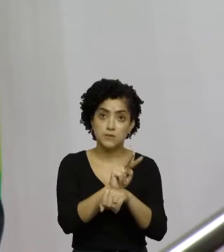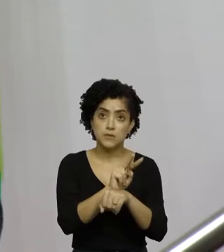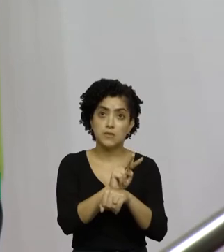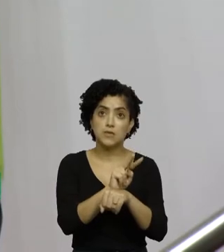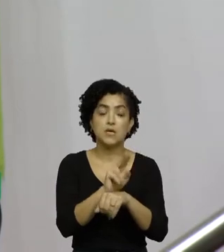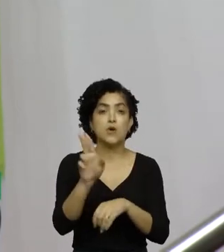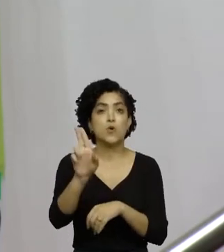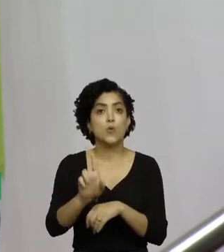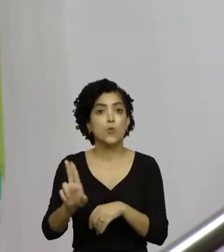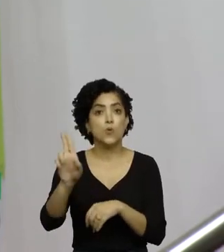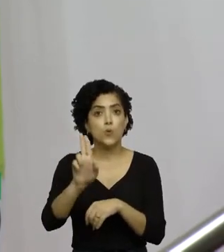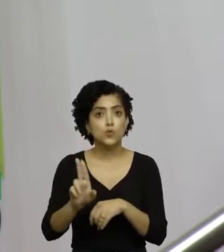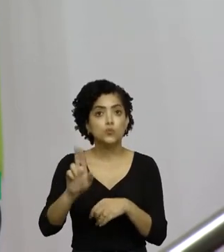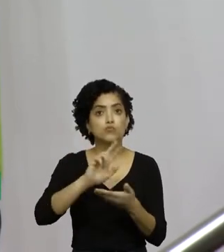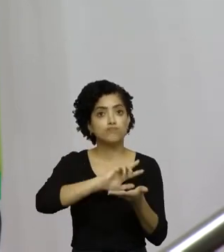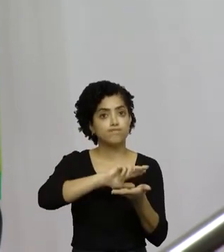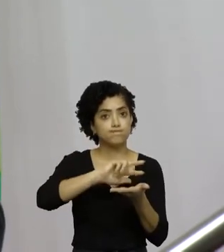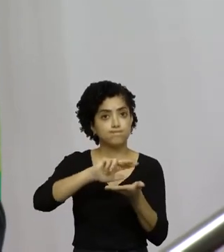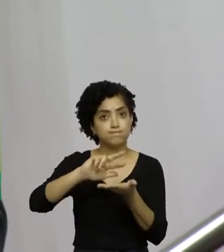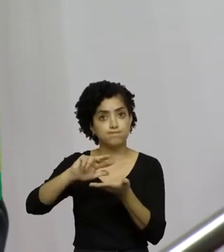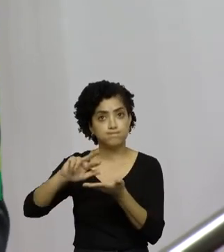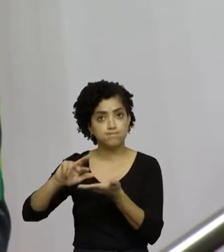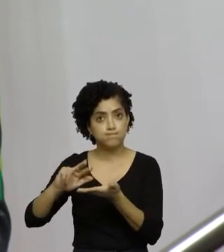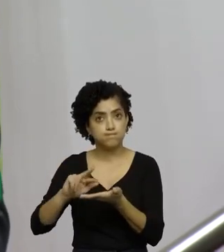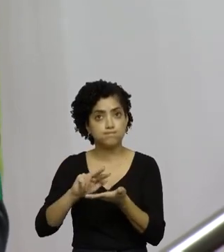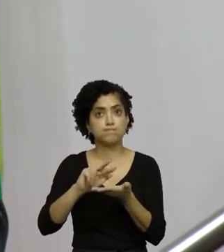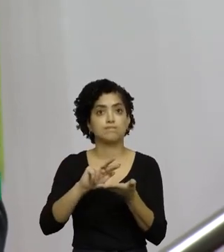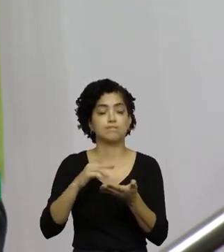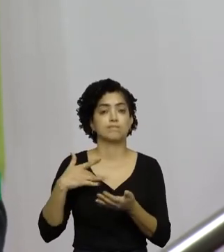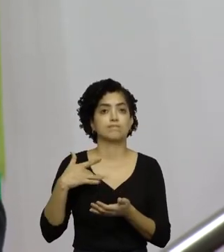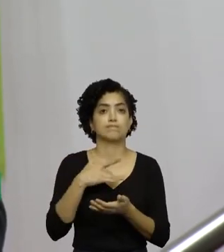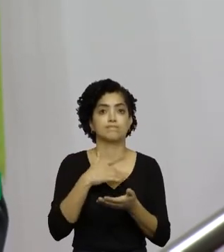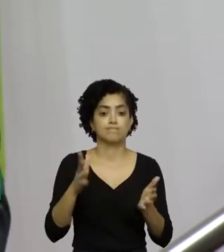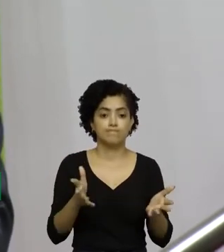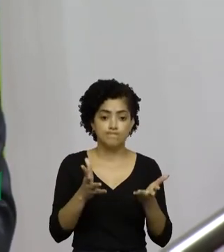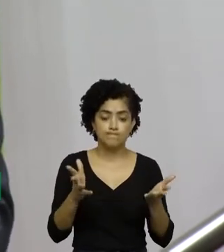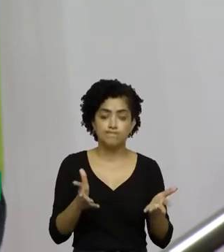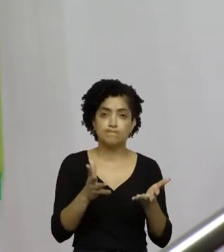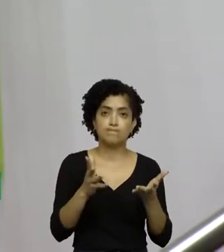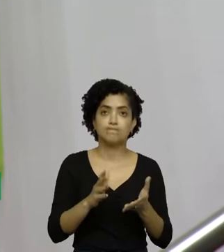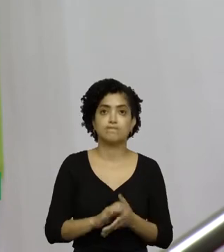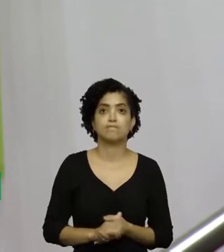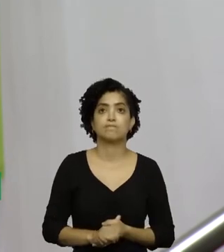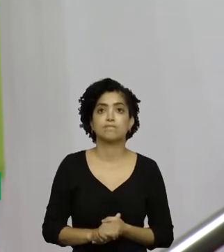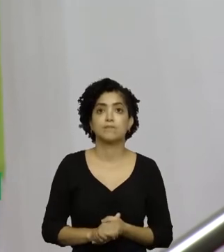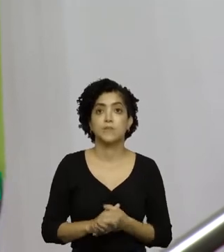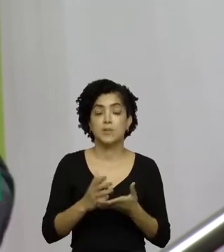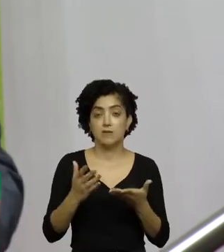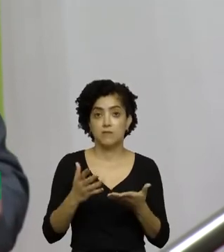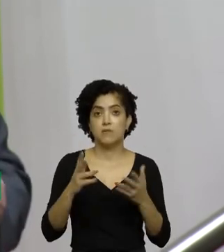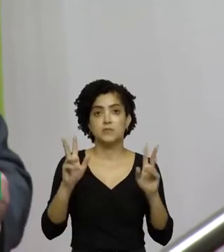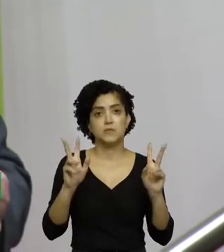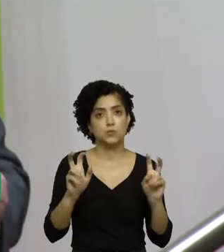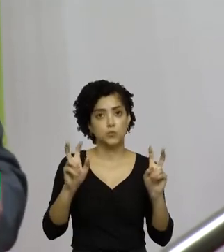uso da biodiversidade na promoção da saúde. Então, vai ser uma